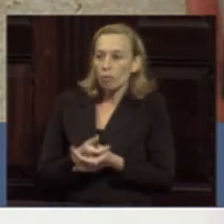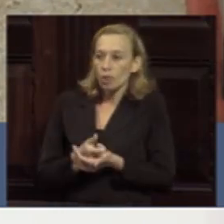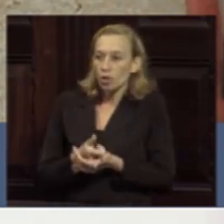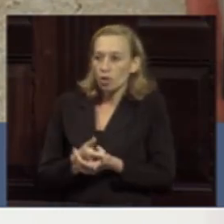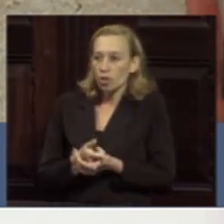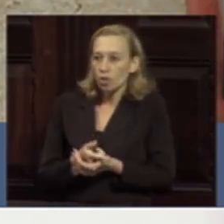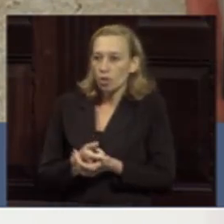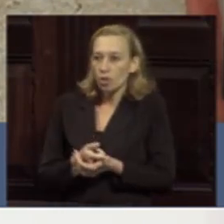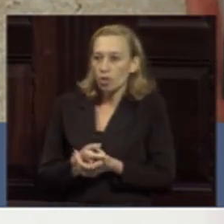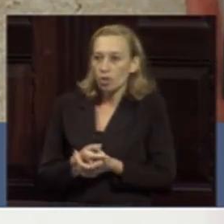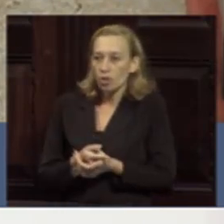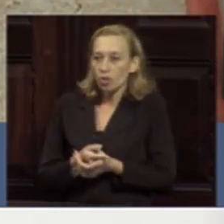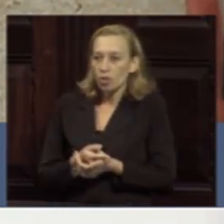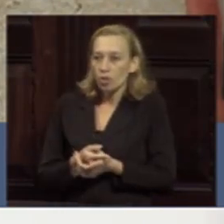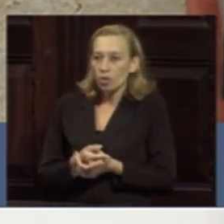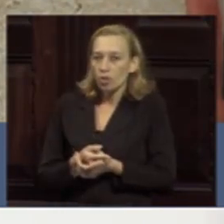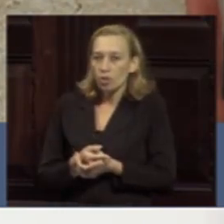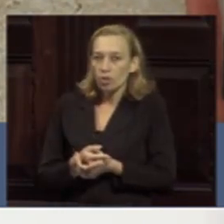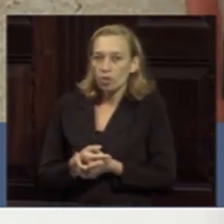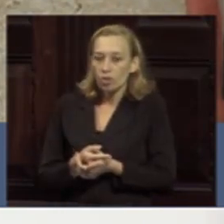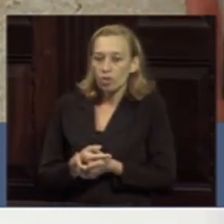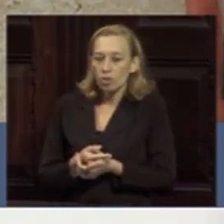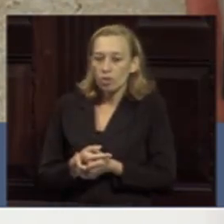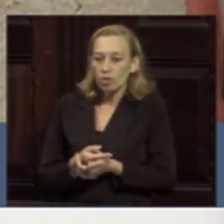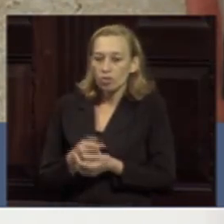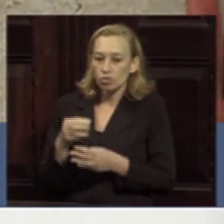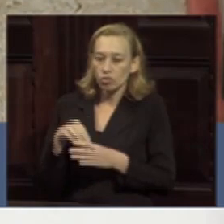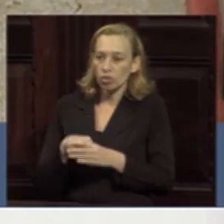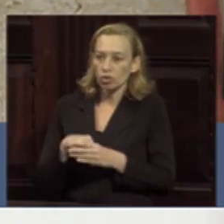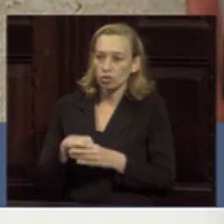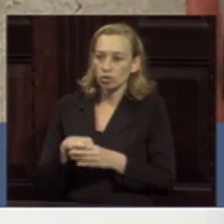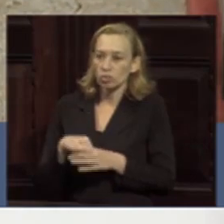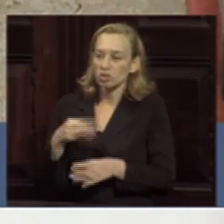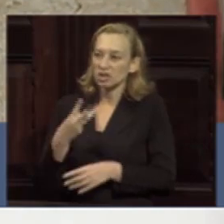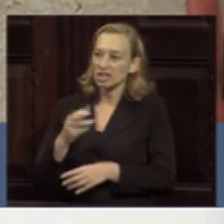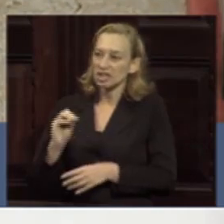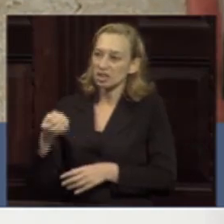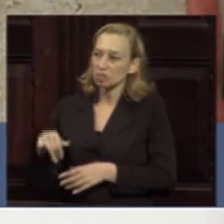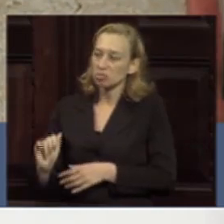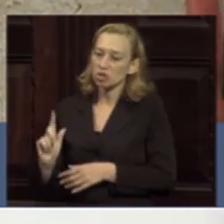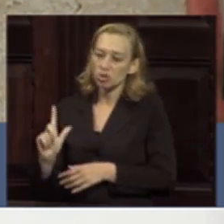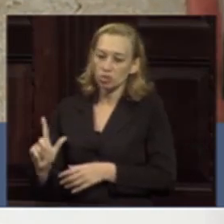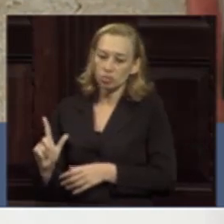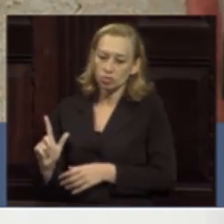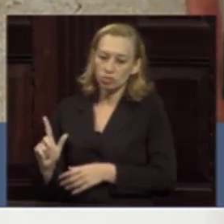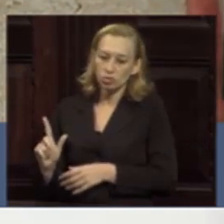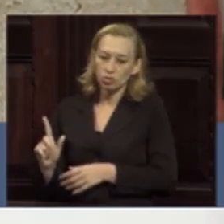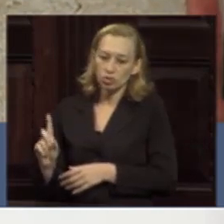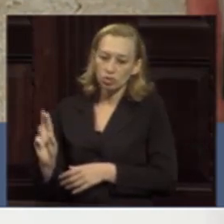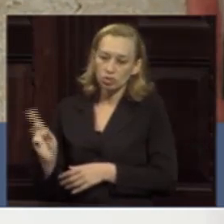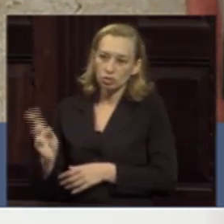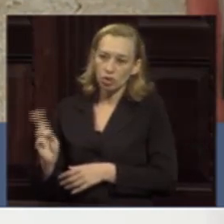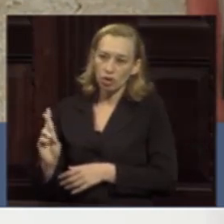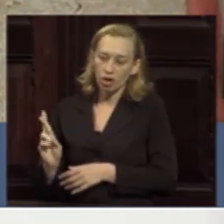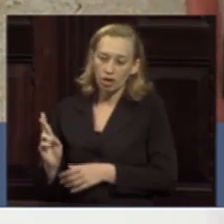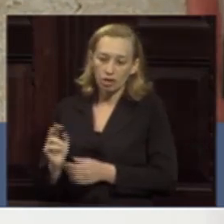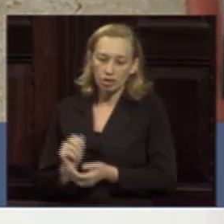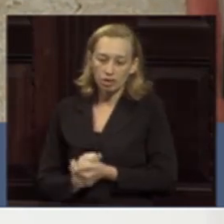mil dólares do deputado José Amorim, porque o deputado Eduardo Cunha